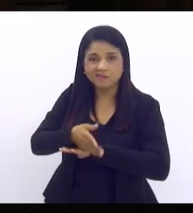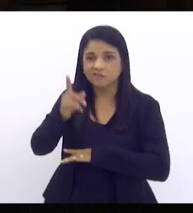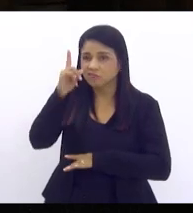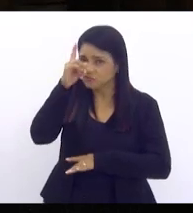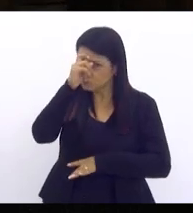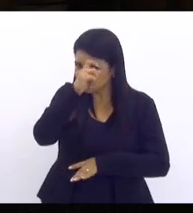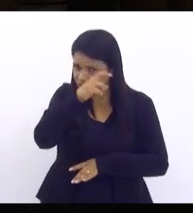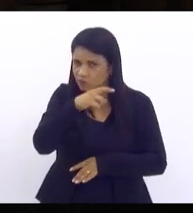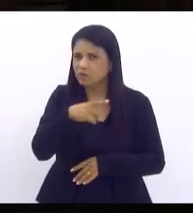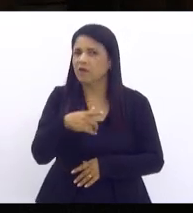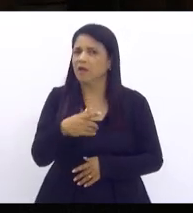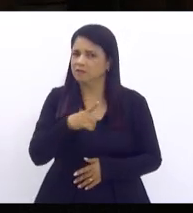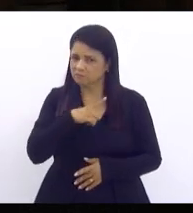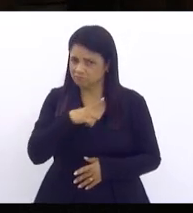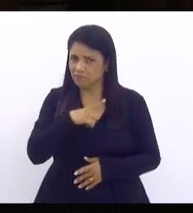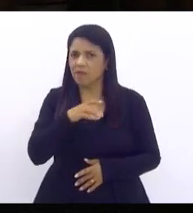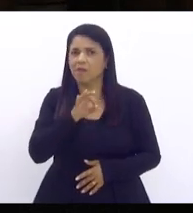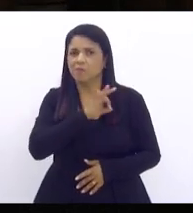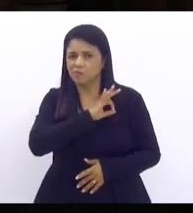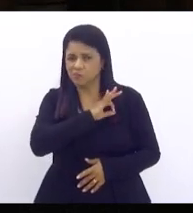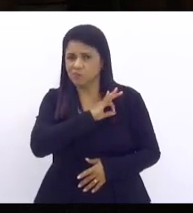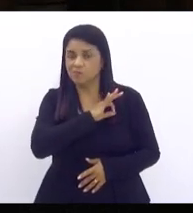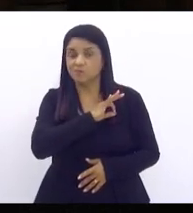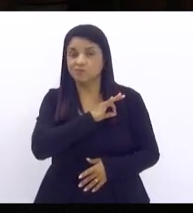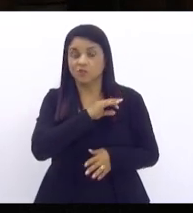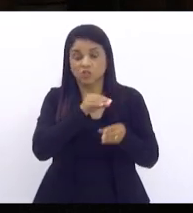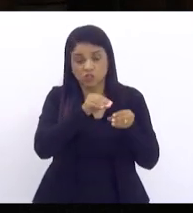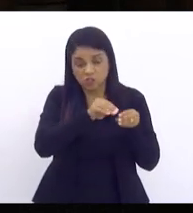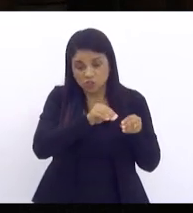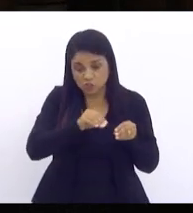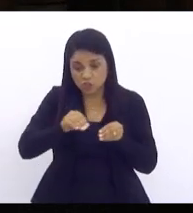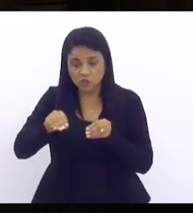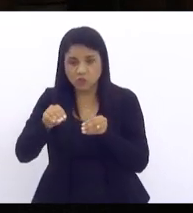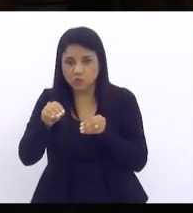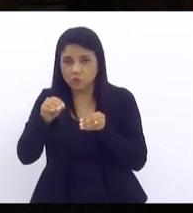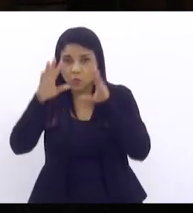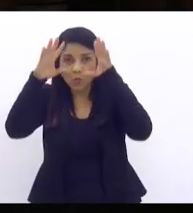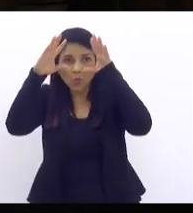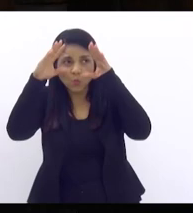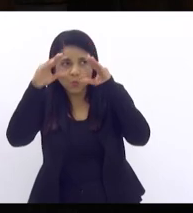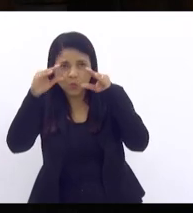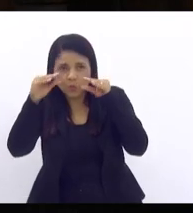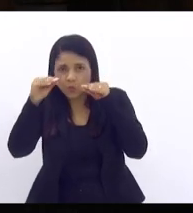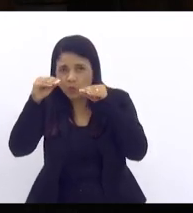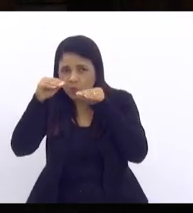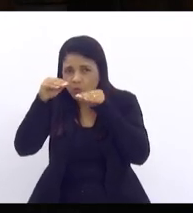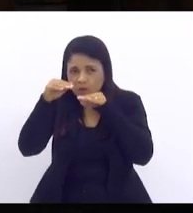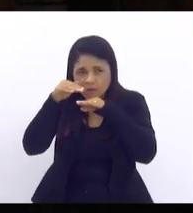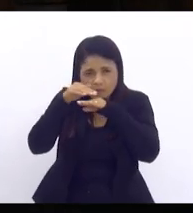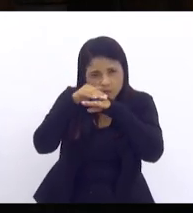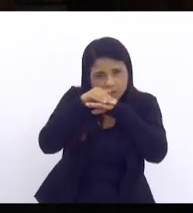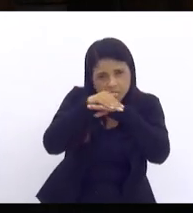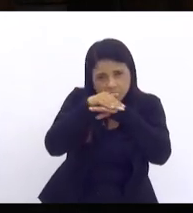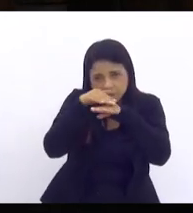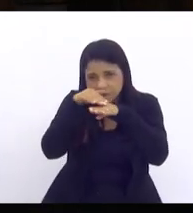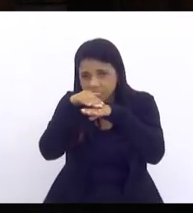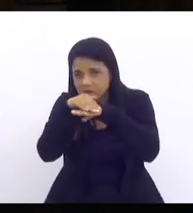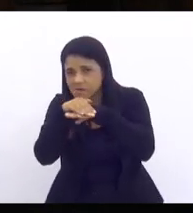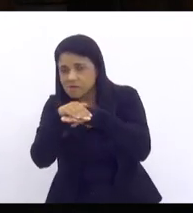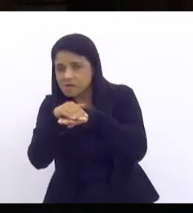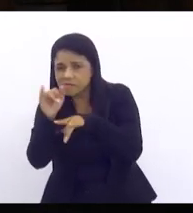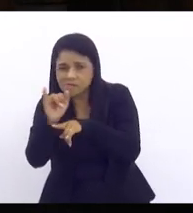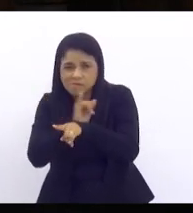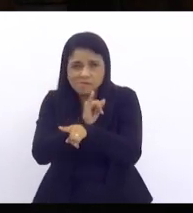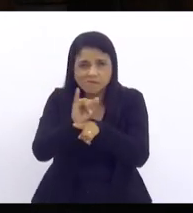dificuldade para os nossos policiais. Deslocamento no escuro, como eles estão treinando. Tática